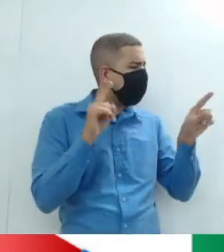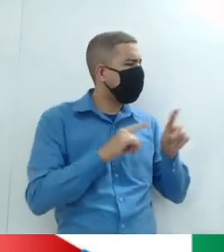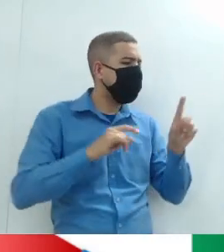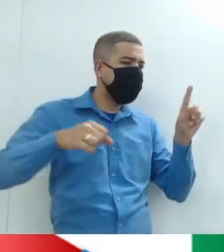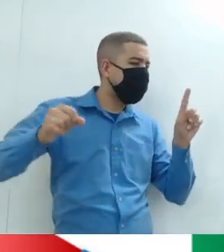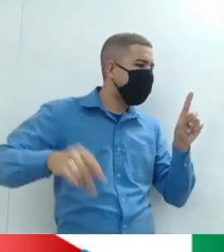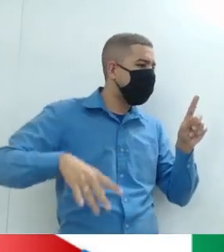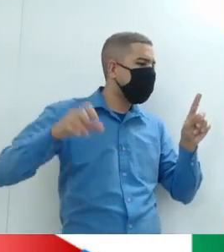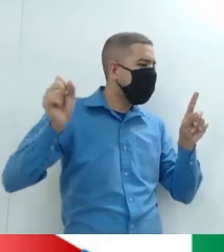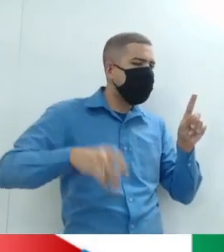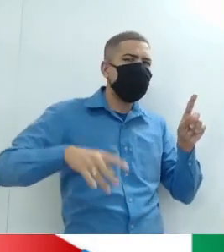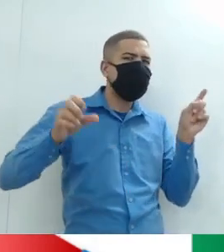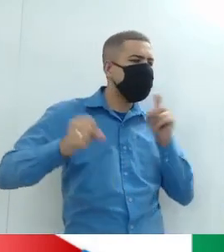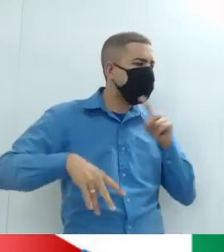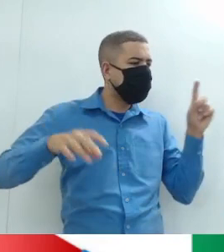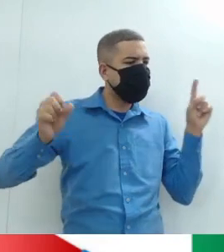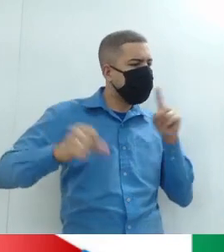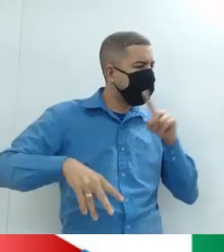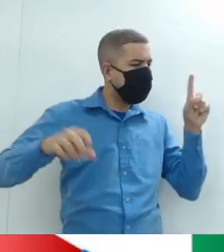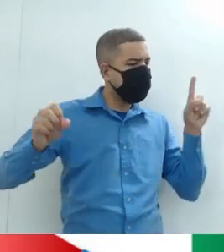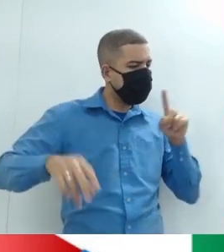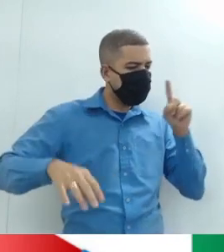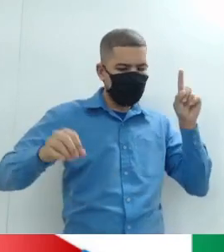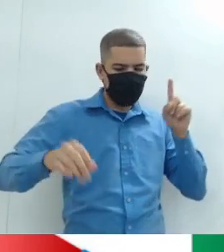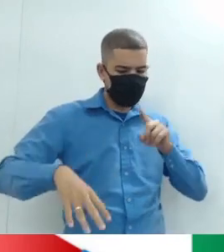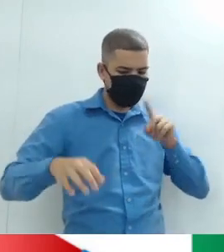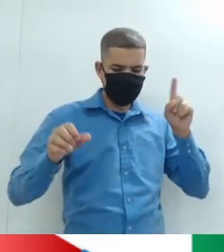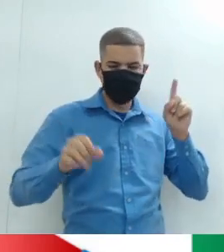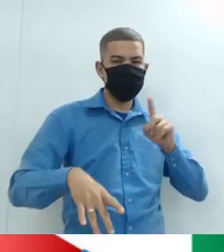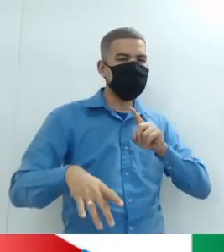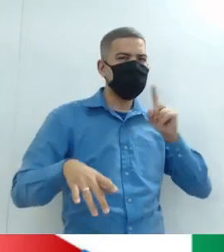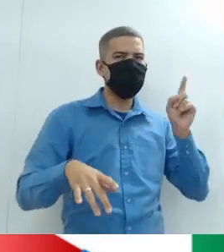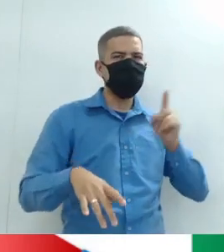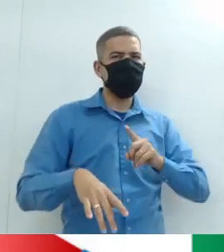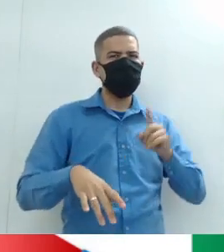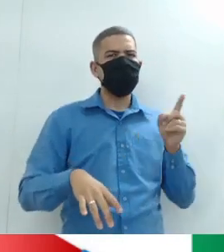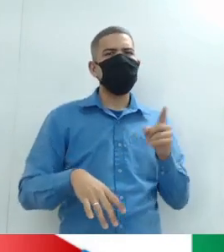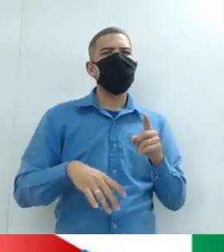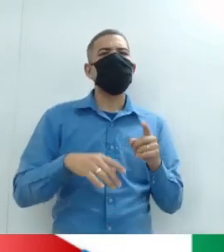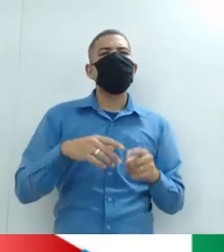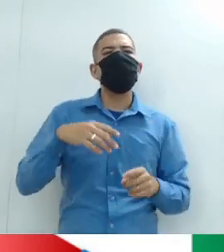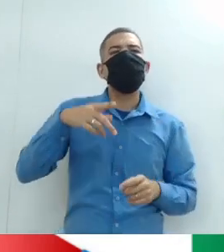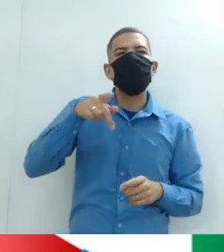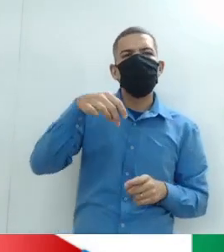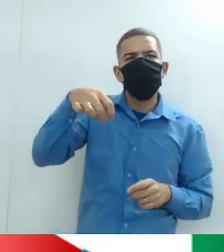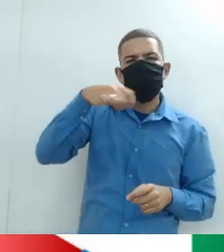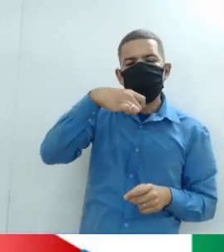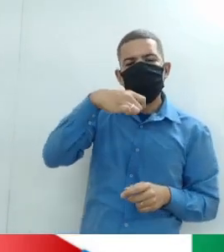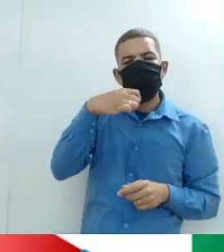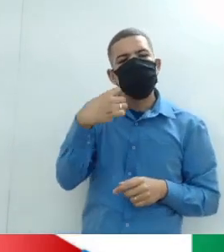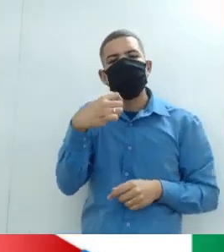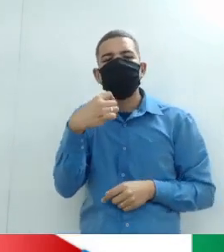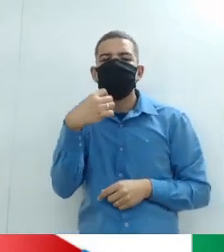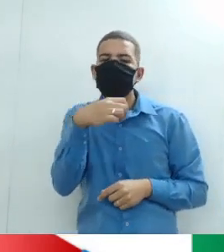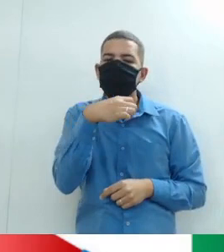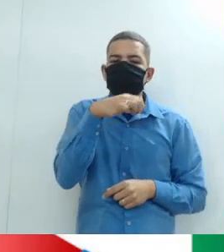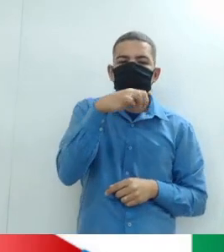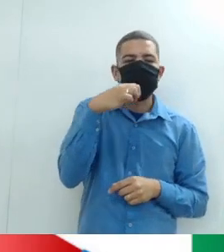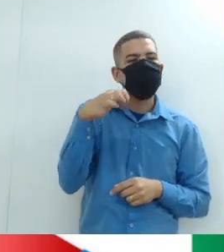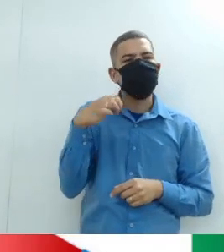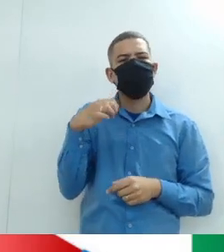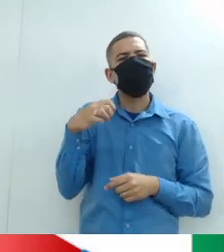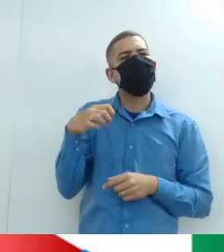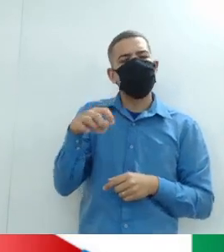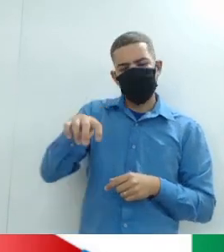fazer reclamações, mas a torneira está ligada. Enquanto você escova os seus dentes, por